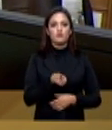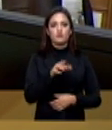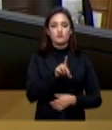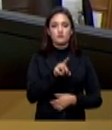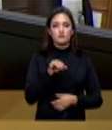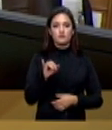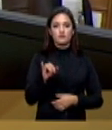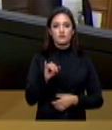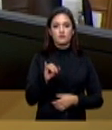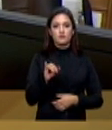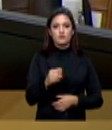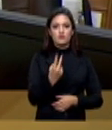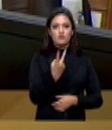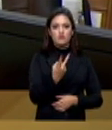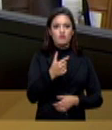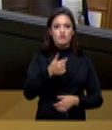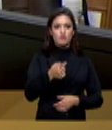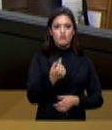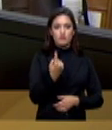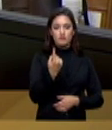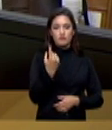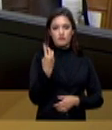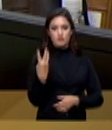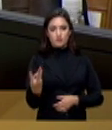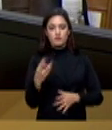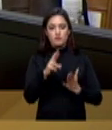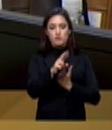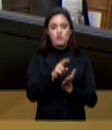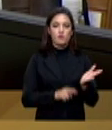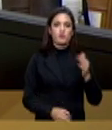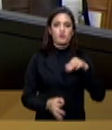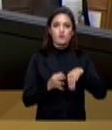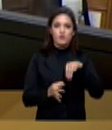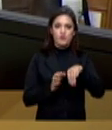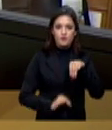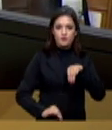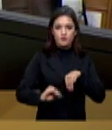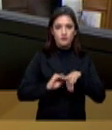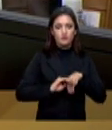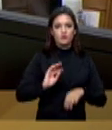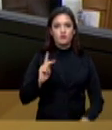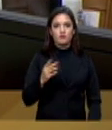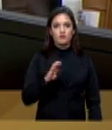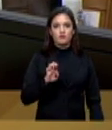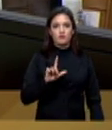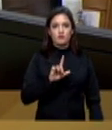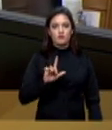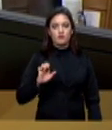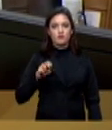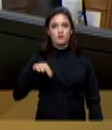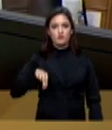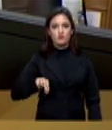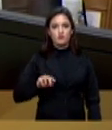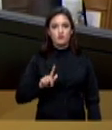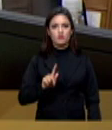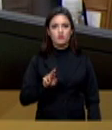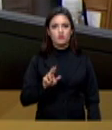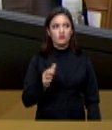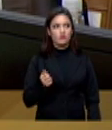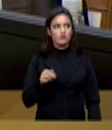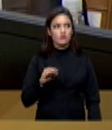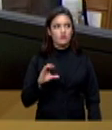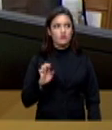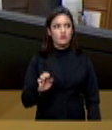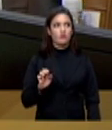direta de inconstitucionalidade 2713 da relatoria do eminente ministra Ellen Grace menciono outros julgamentos